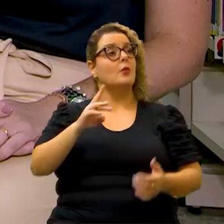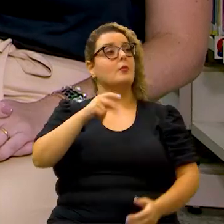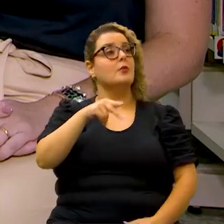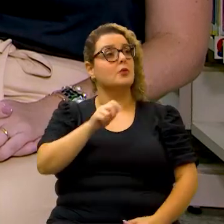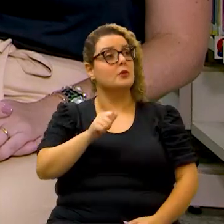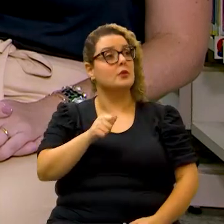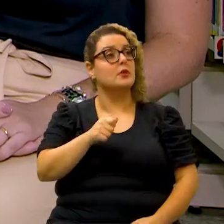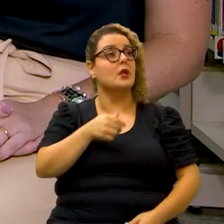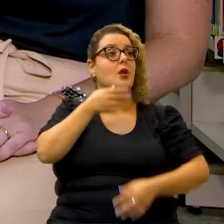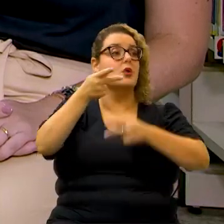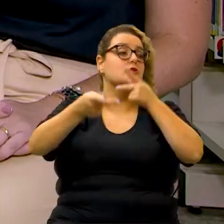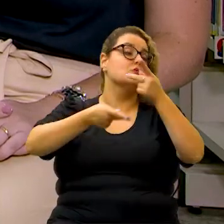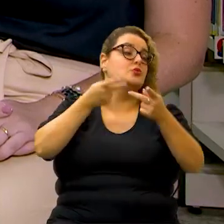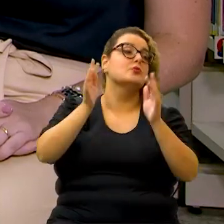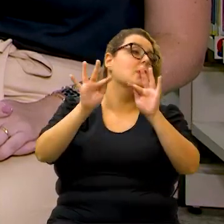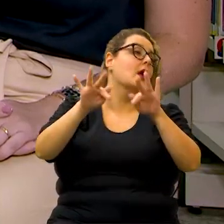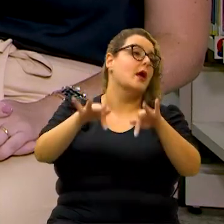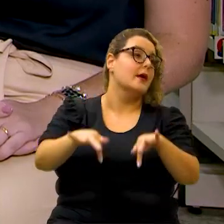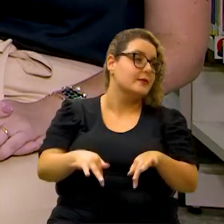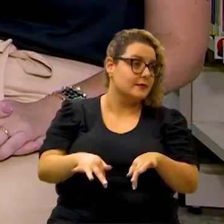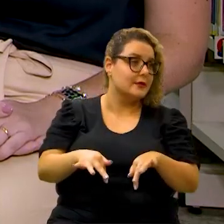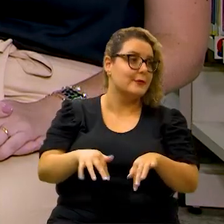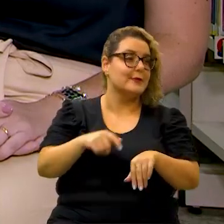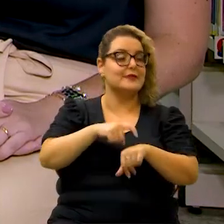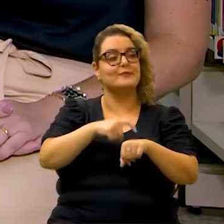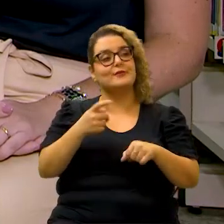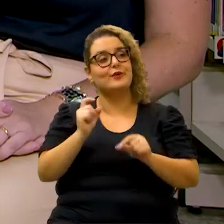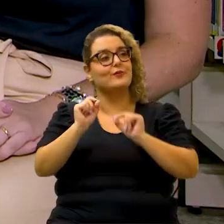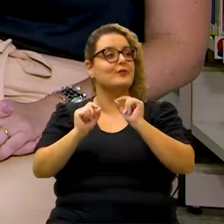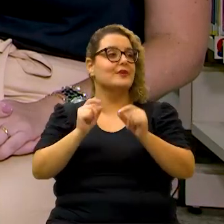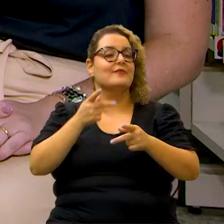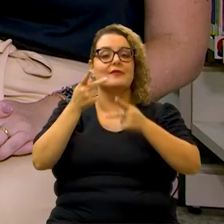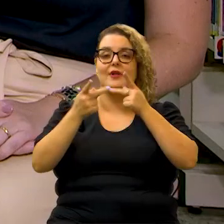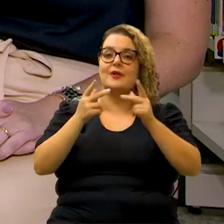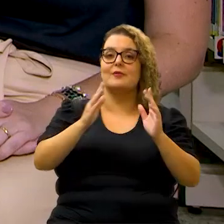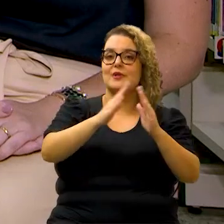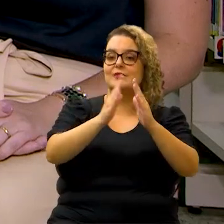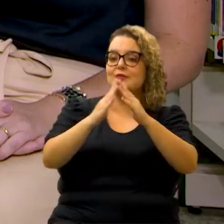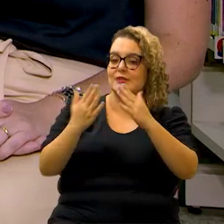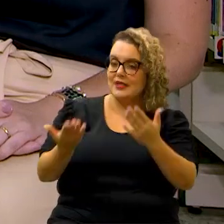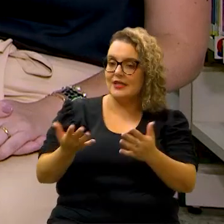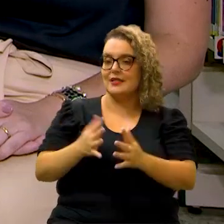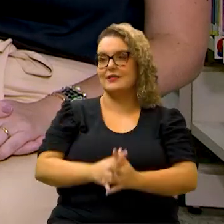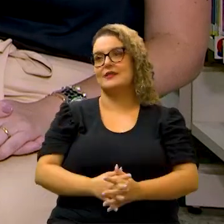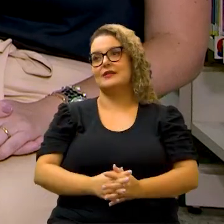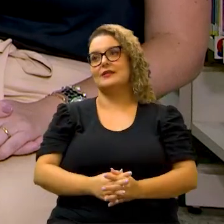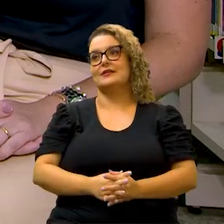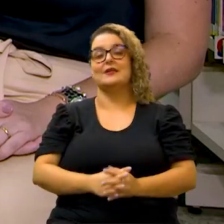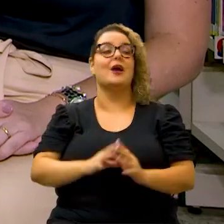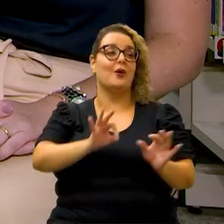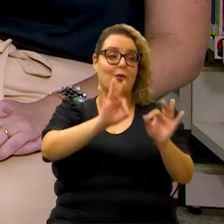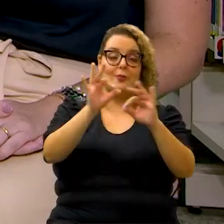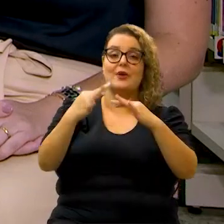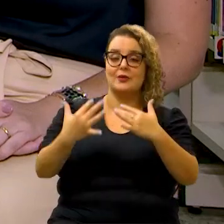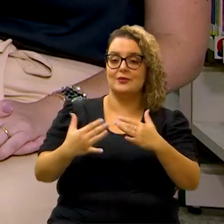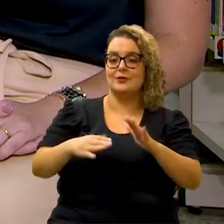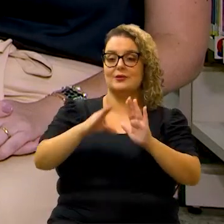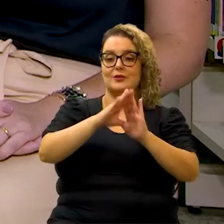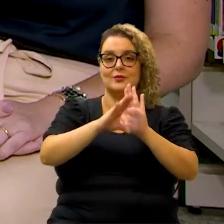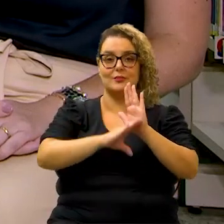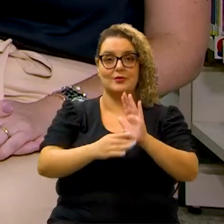né? Bom, isso aí, Bruna. Quais são suas considerações finais aí? O que você pode falar para a galera que está em casa,